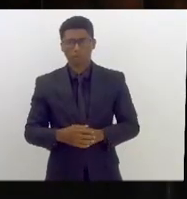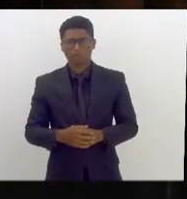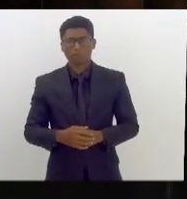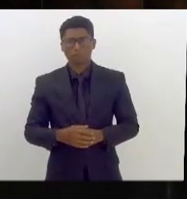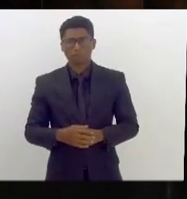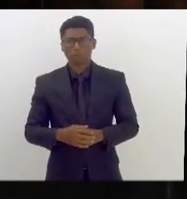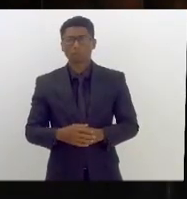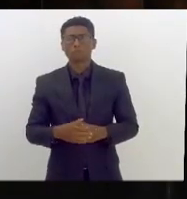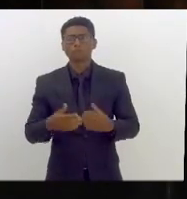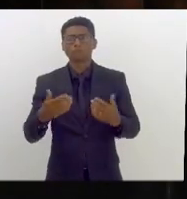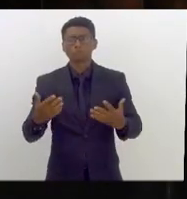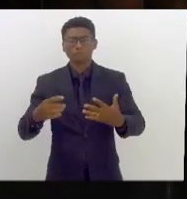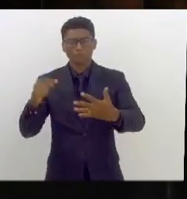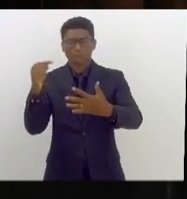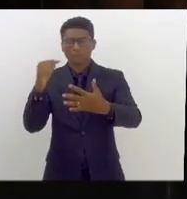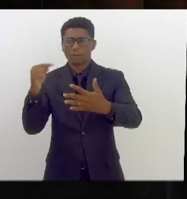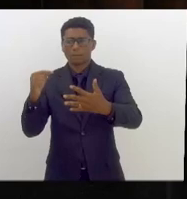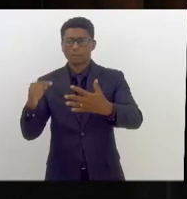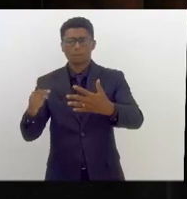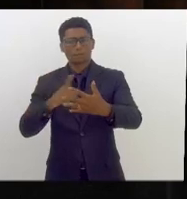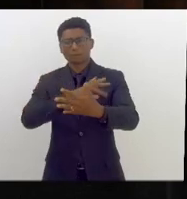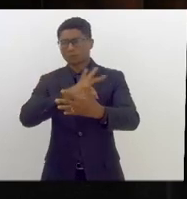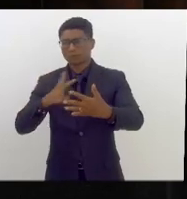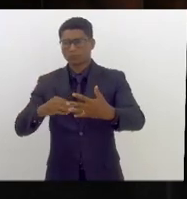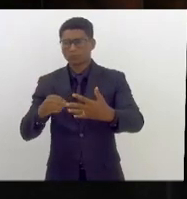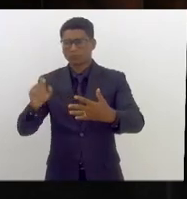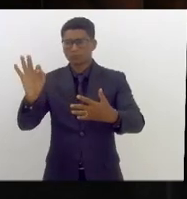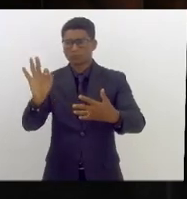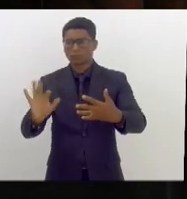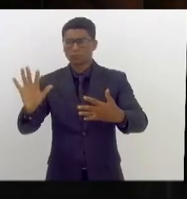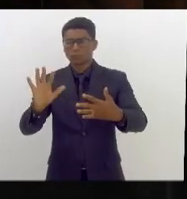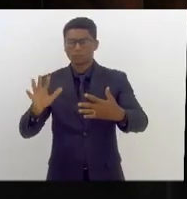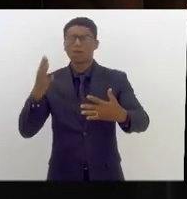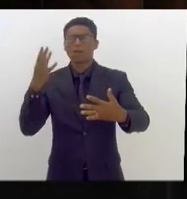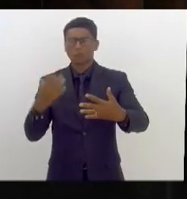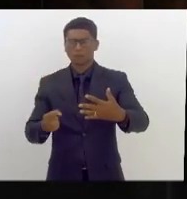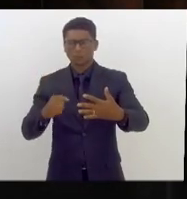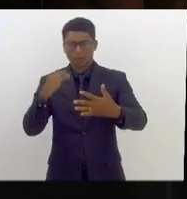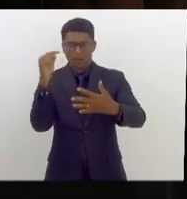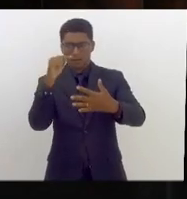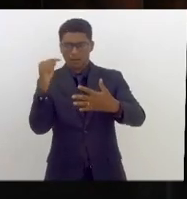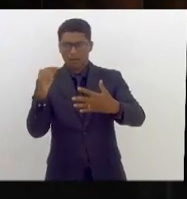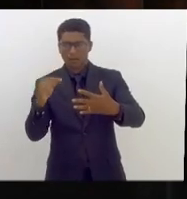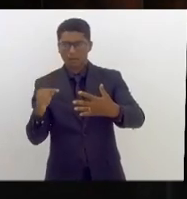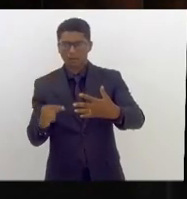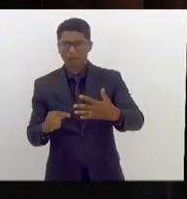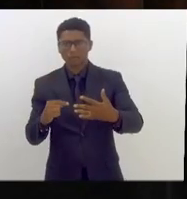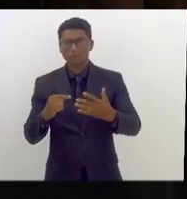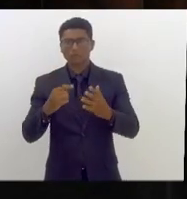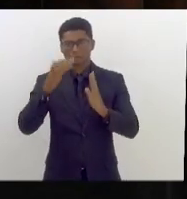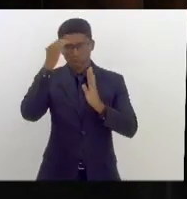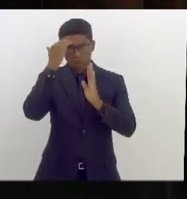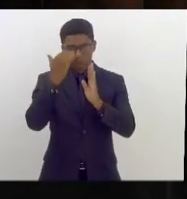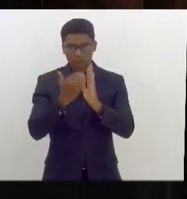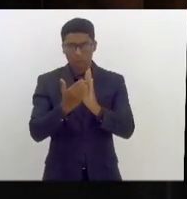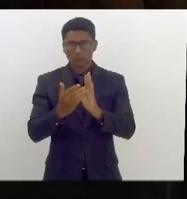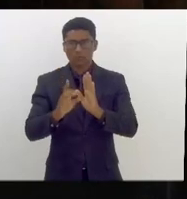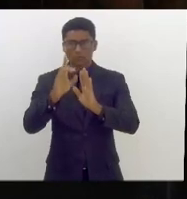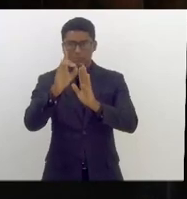aceitou todos os elementos colocados pela União. A cada um cortou na carne dos direitos dos